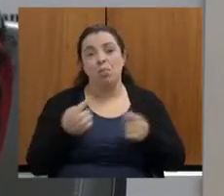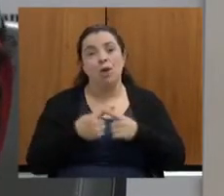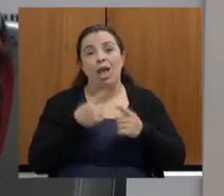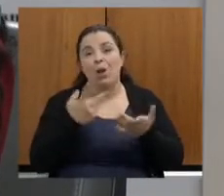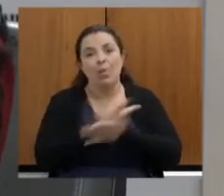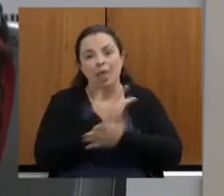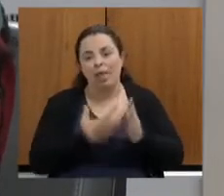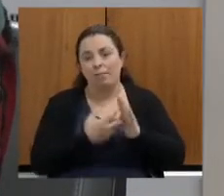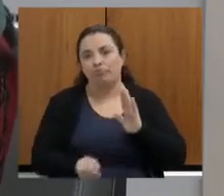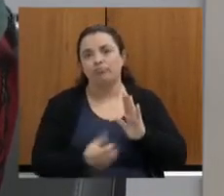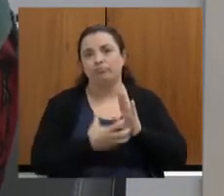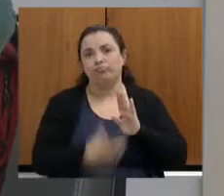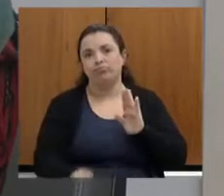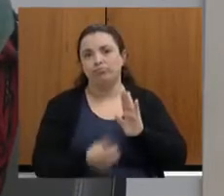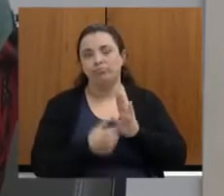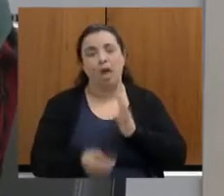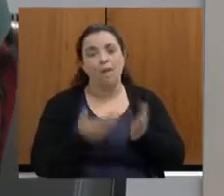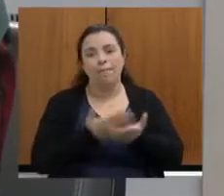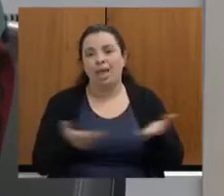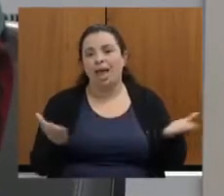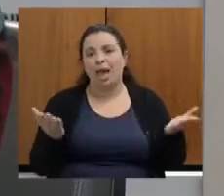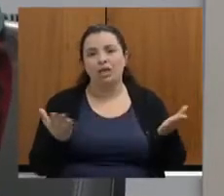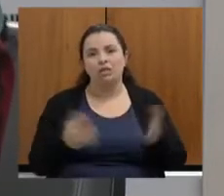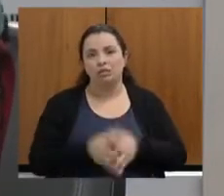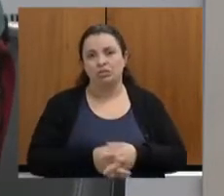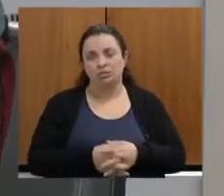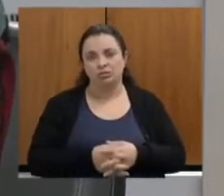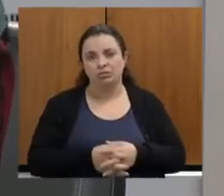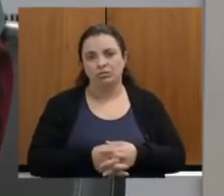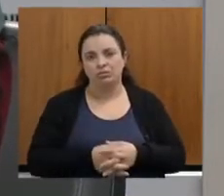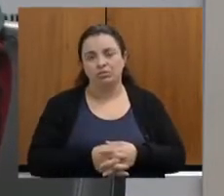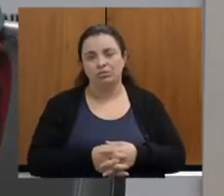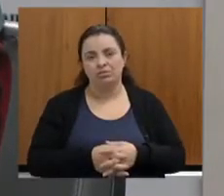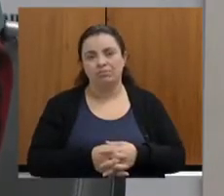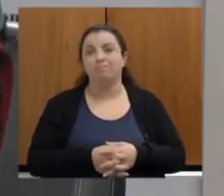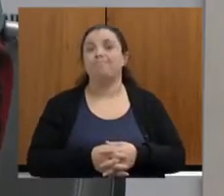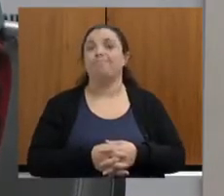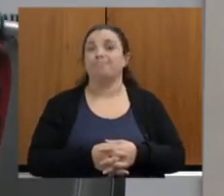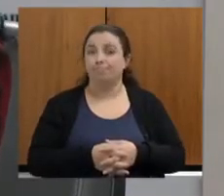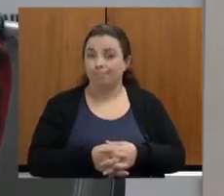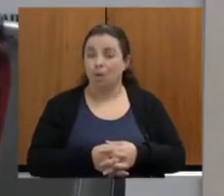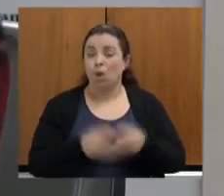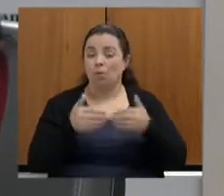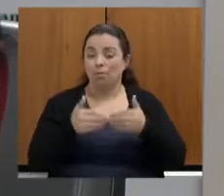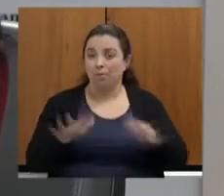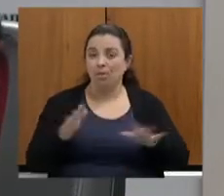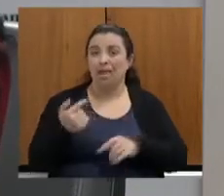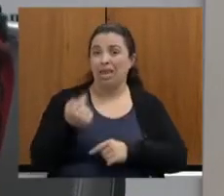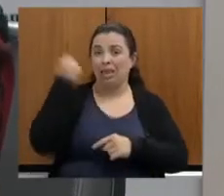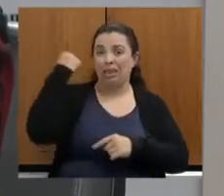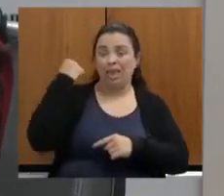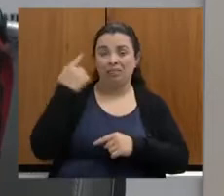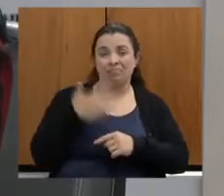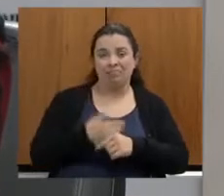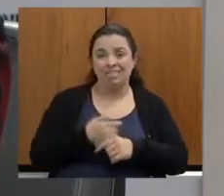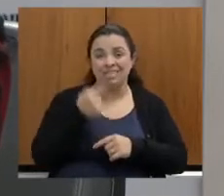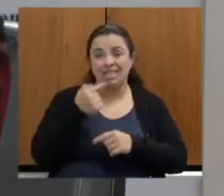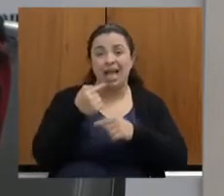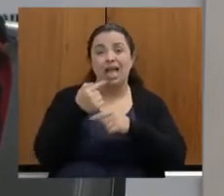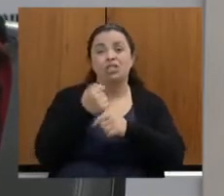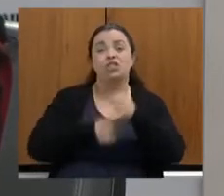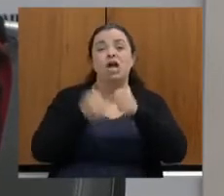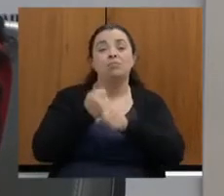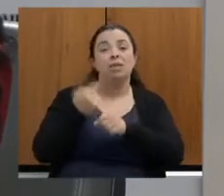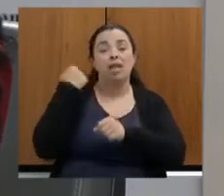cada dia né o rompimento foi lá atrás mas o dano nosso ela é continuo e só